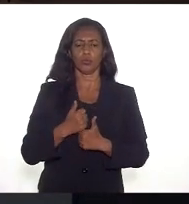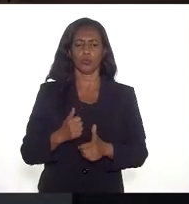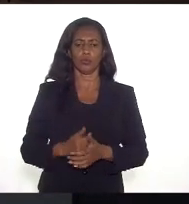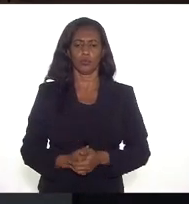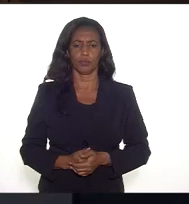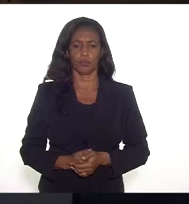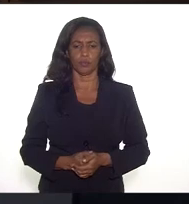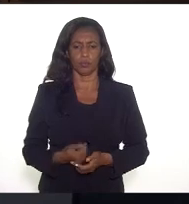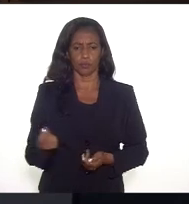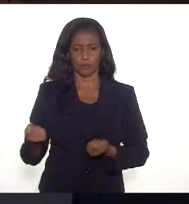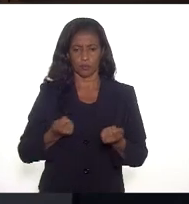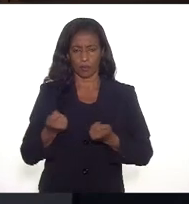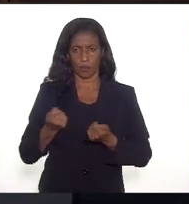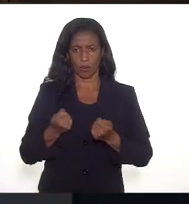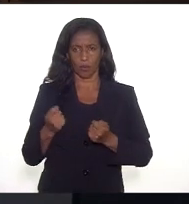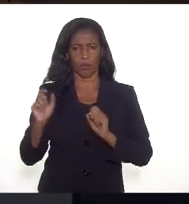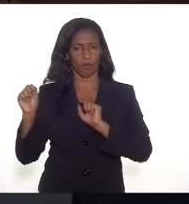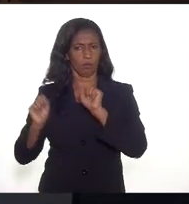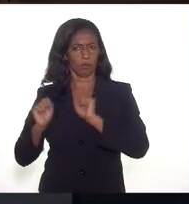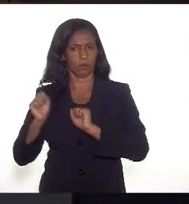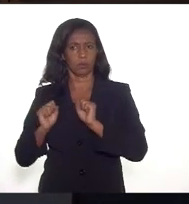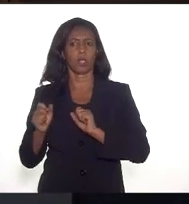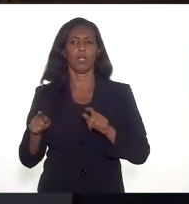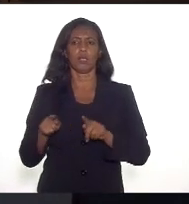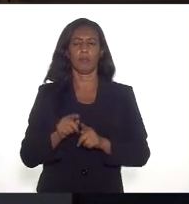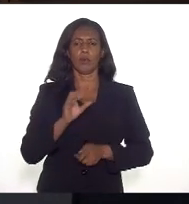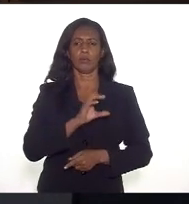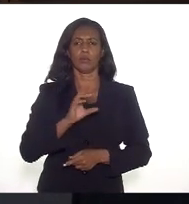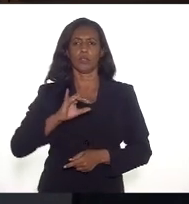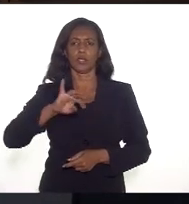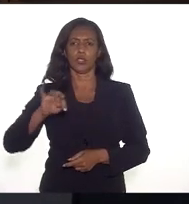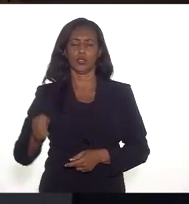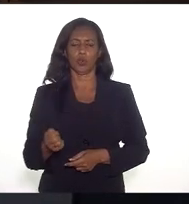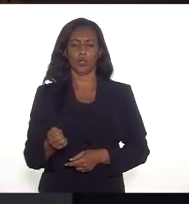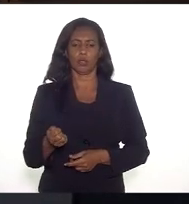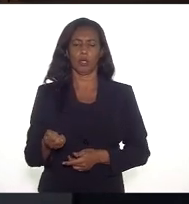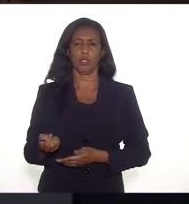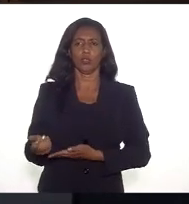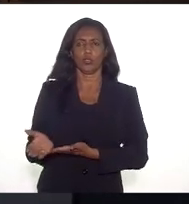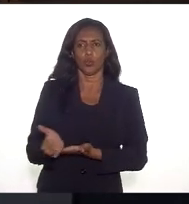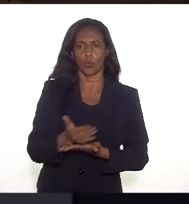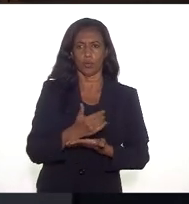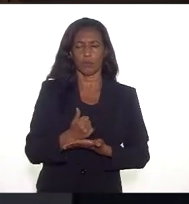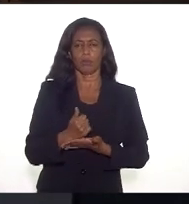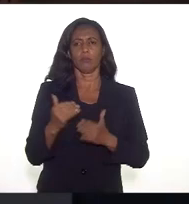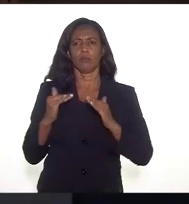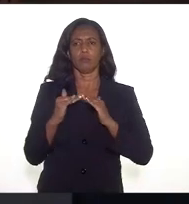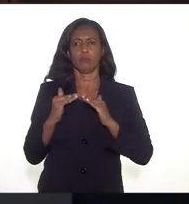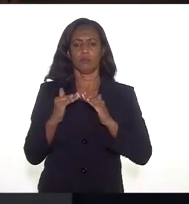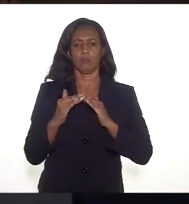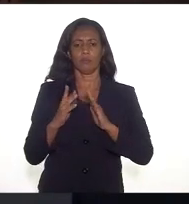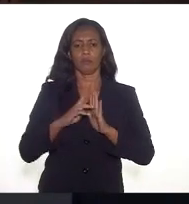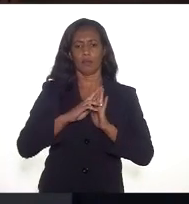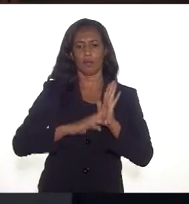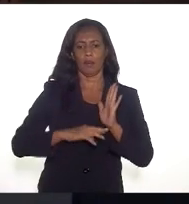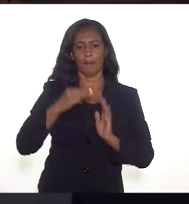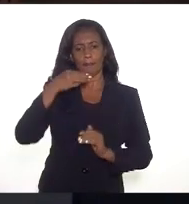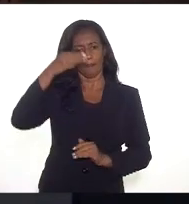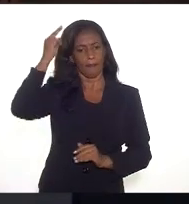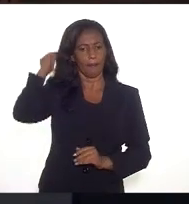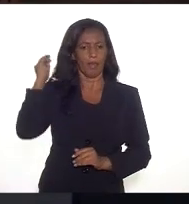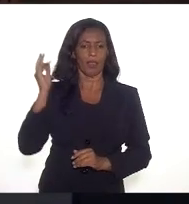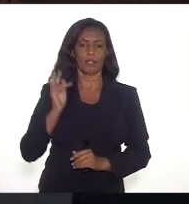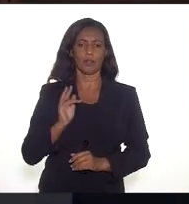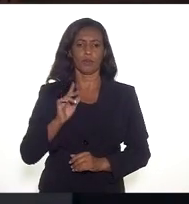De Economia, Indústria e Comércio, favorável com substitutivo da CCJ. De Orçamento, favorável. Relatores, deputados Márcio Pacheco,